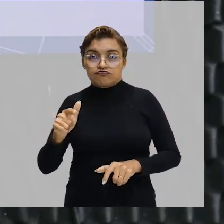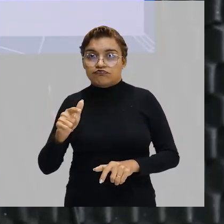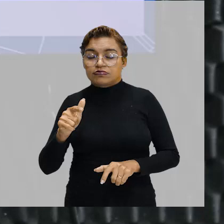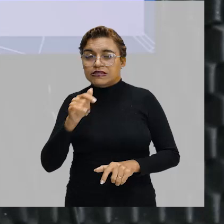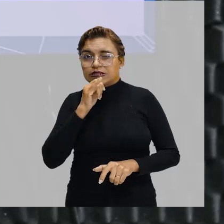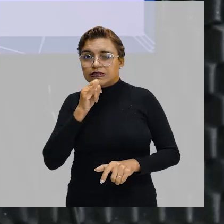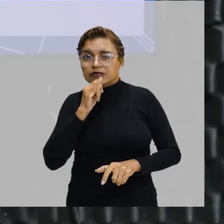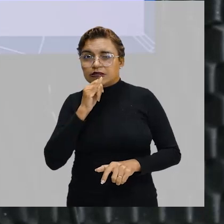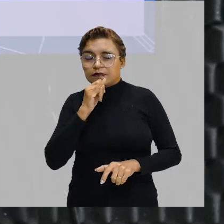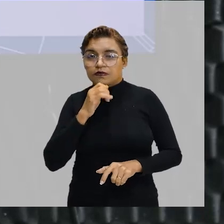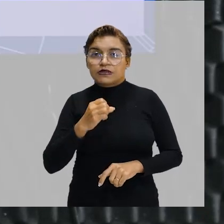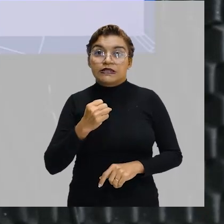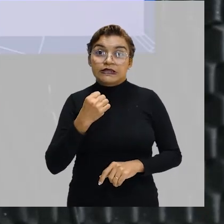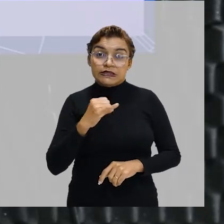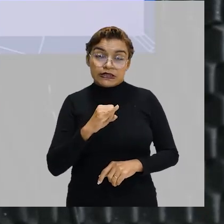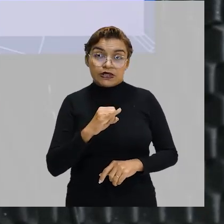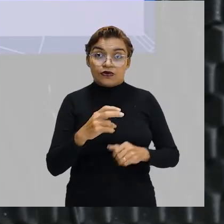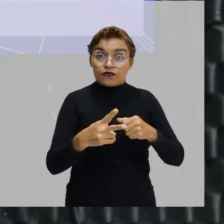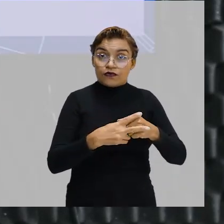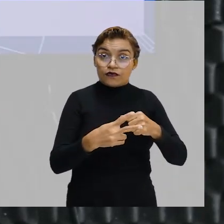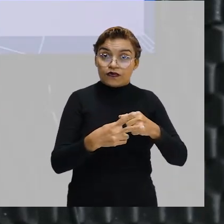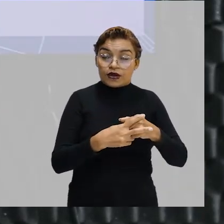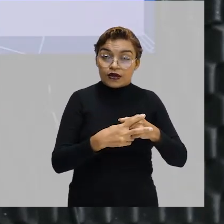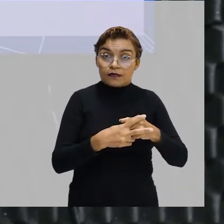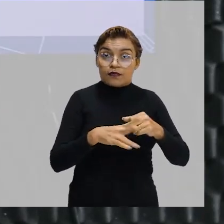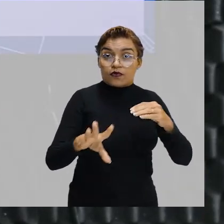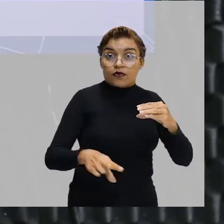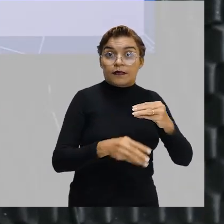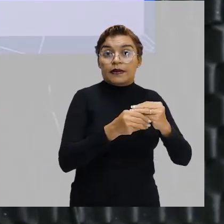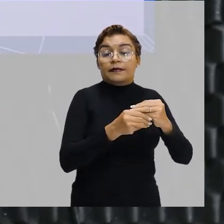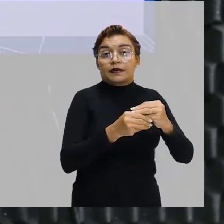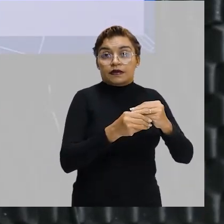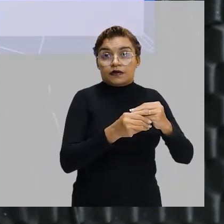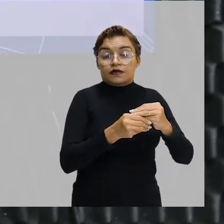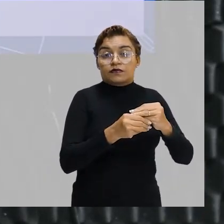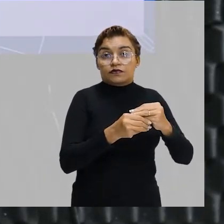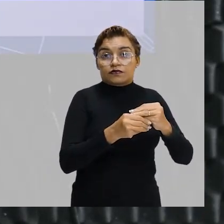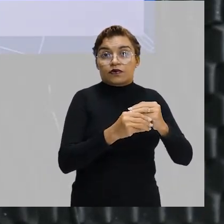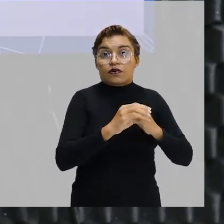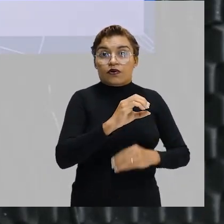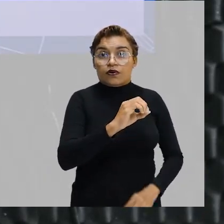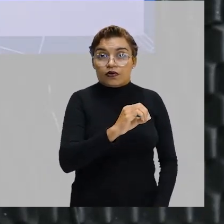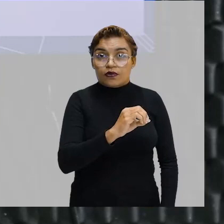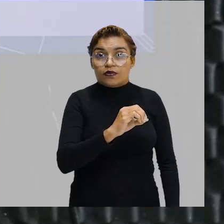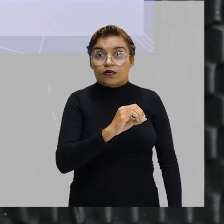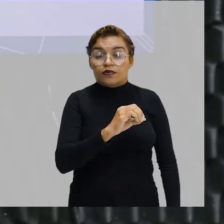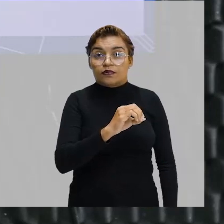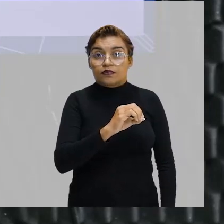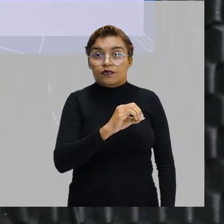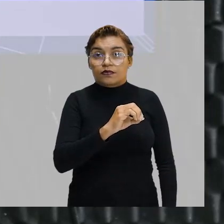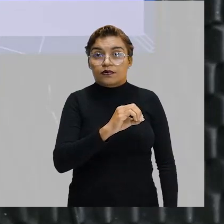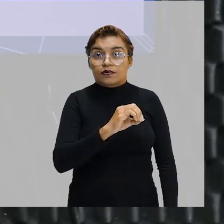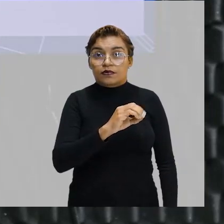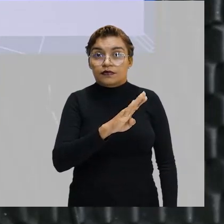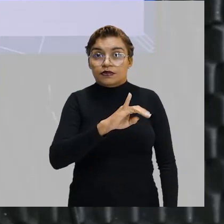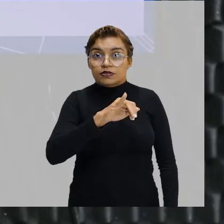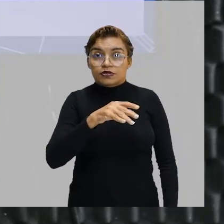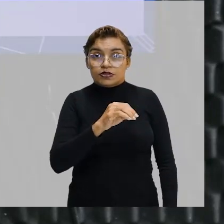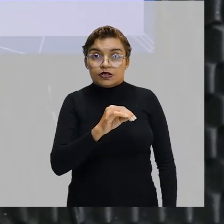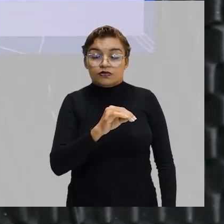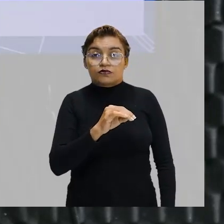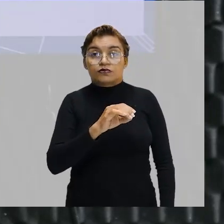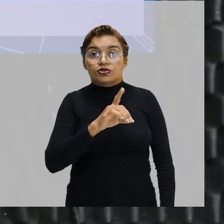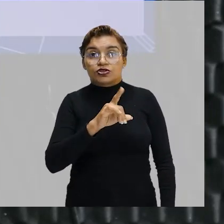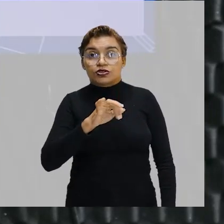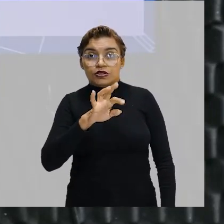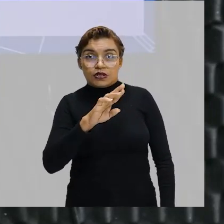transitivo, o verbo terá um complemento, o objeto direto. Se o verbo é intransitivo, não precisa de